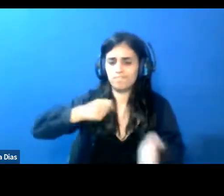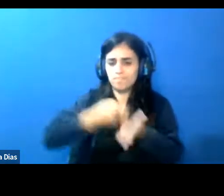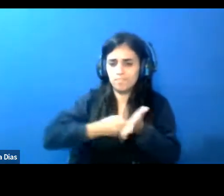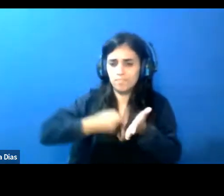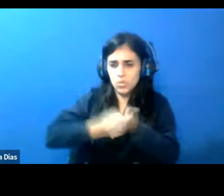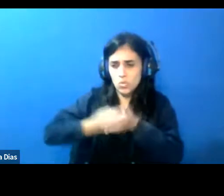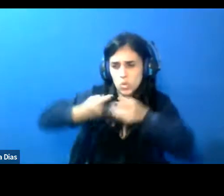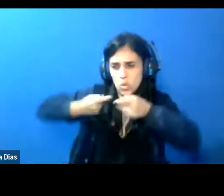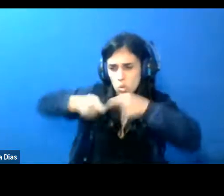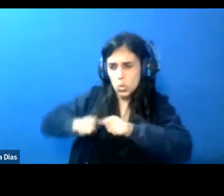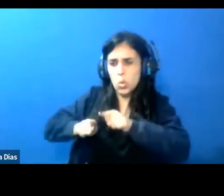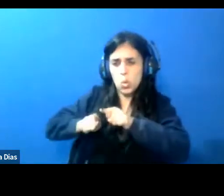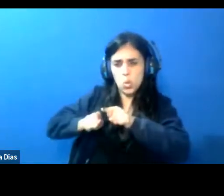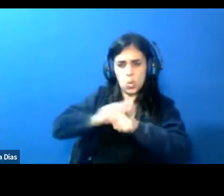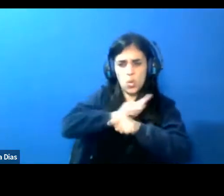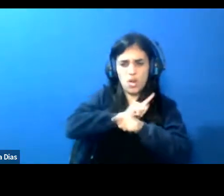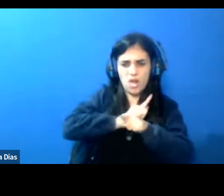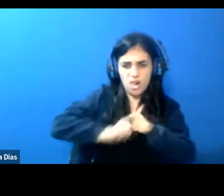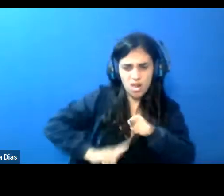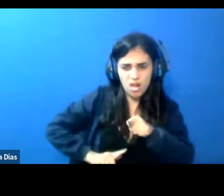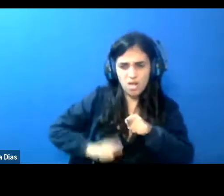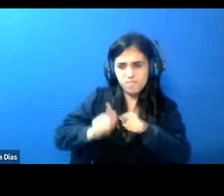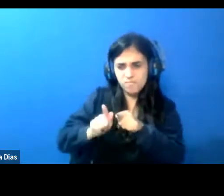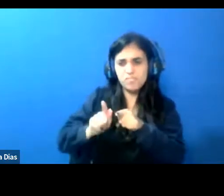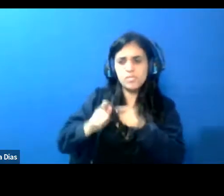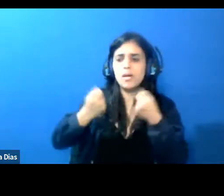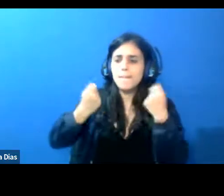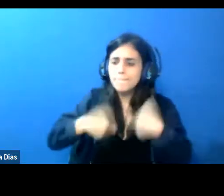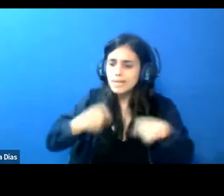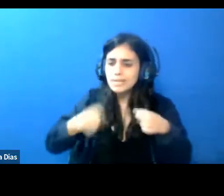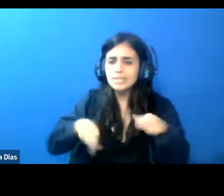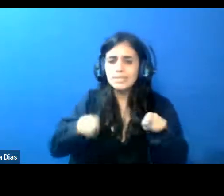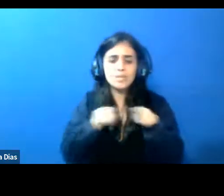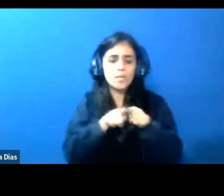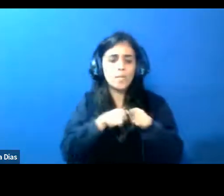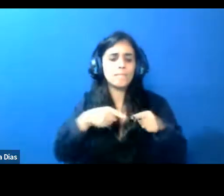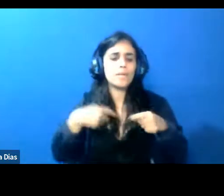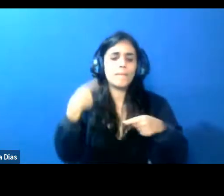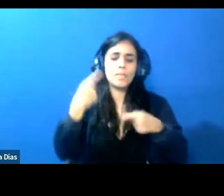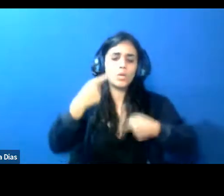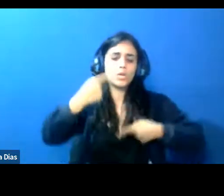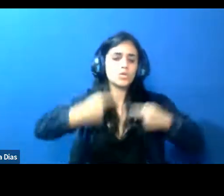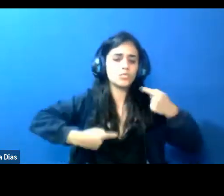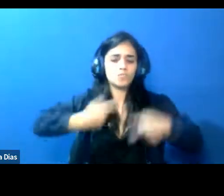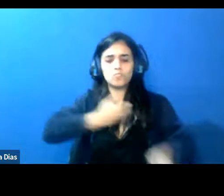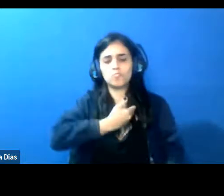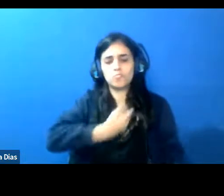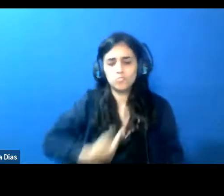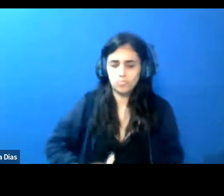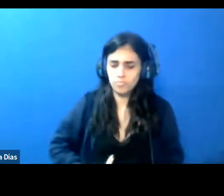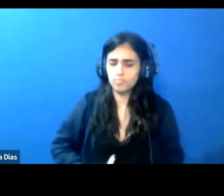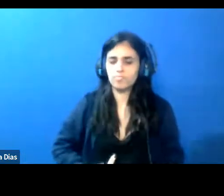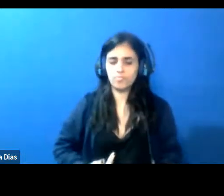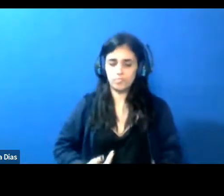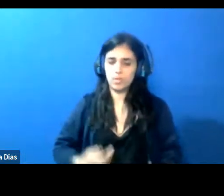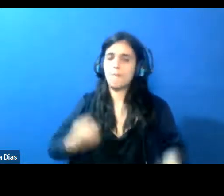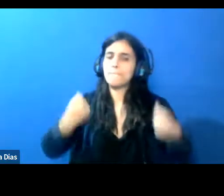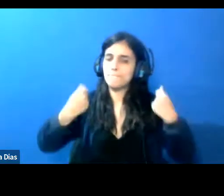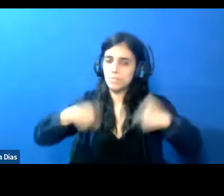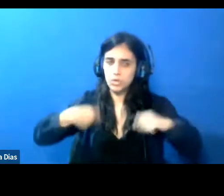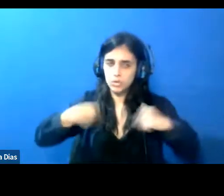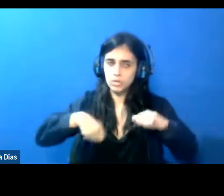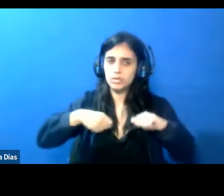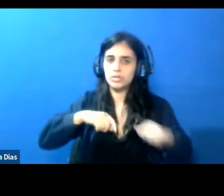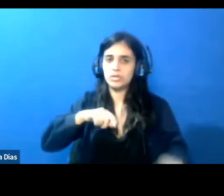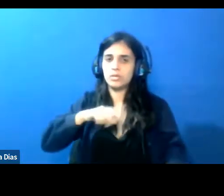aí. Nós precisamos muito de políticas públicas. O nosso campo, assim, a gente fala muitas vezes que temos 3E,